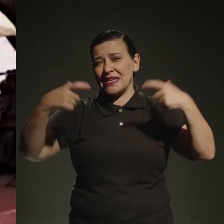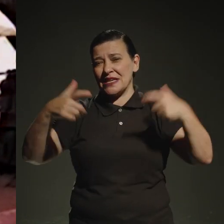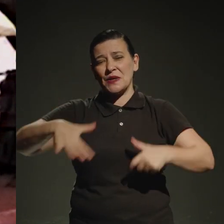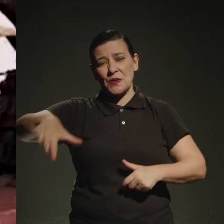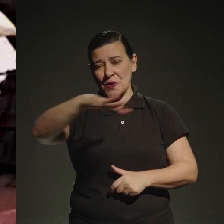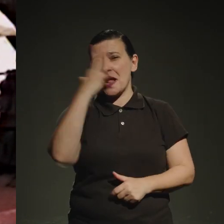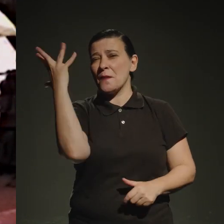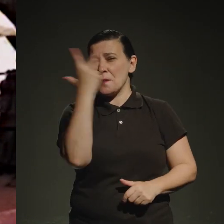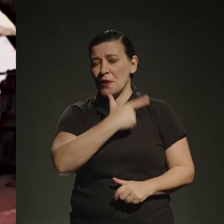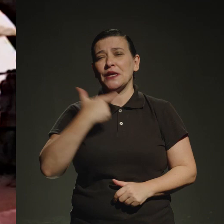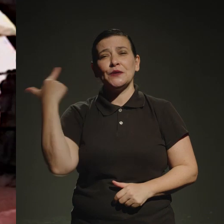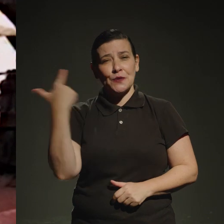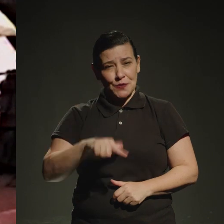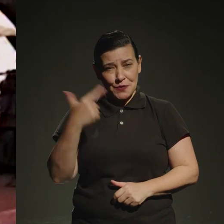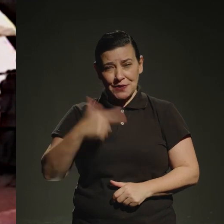horrendos porfurigmos.